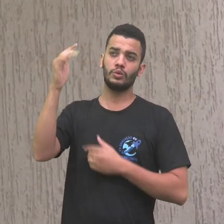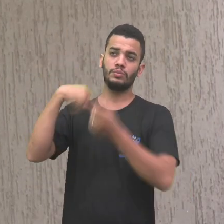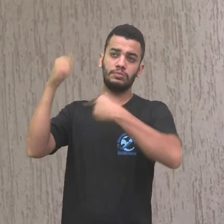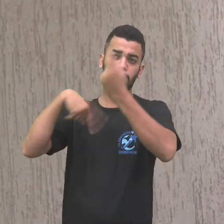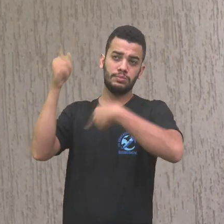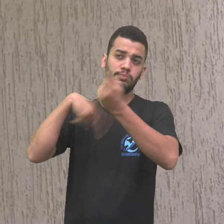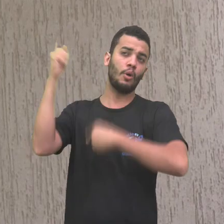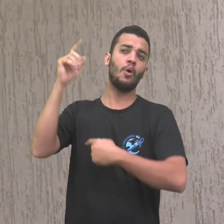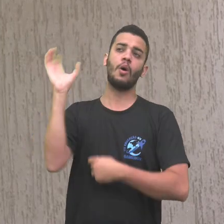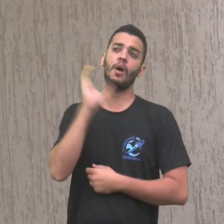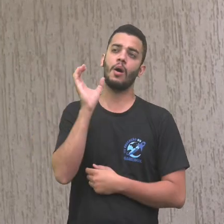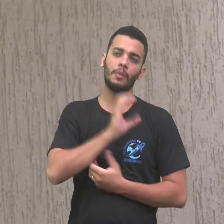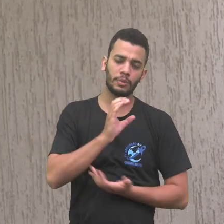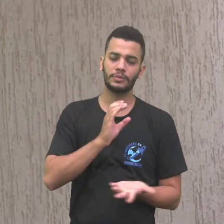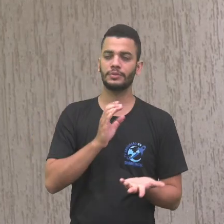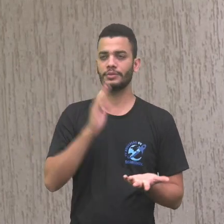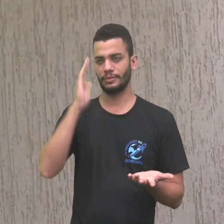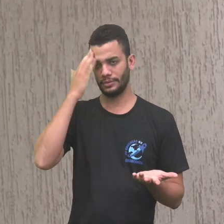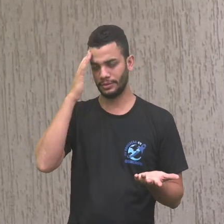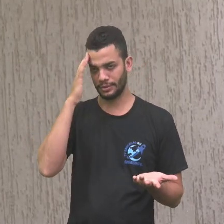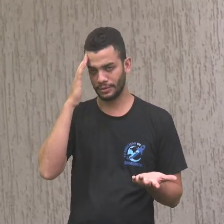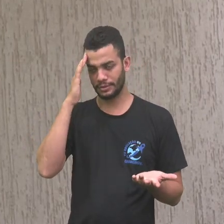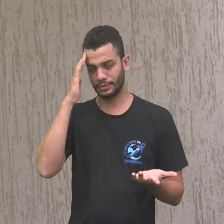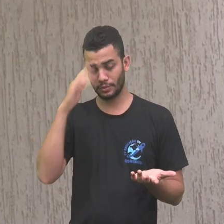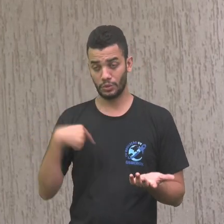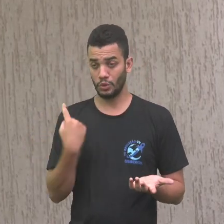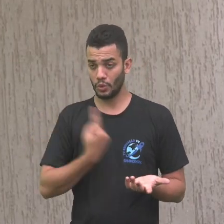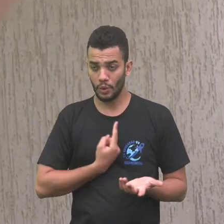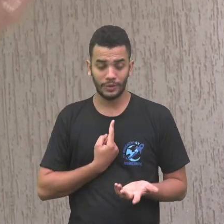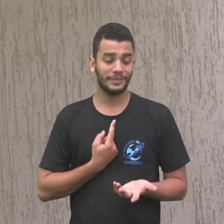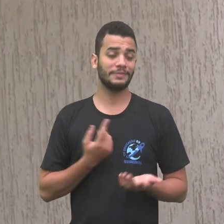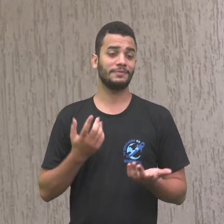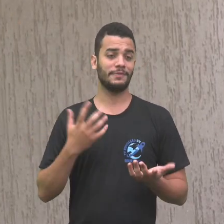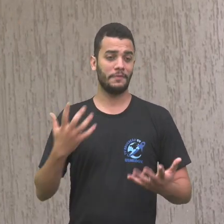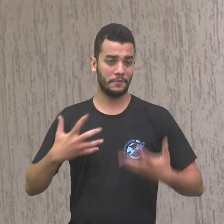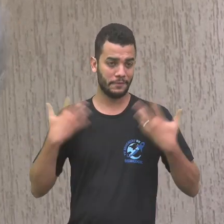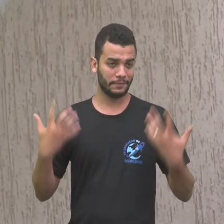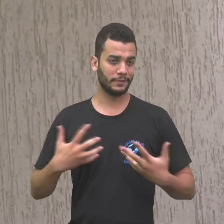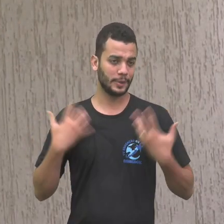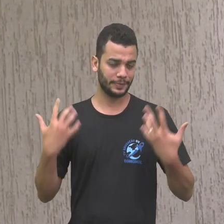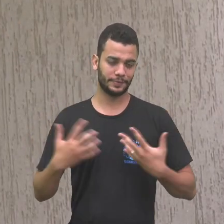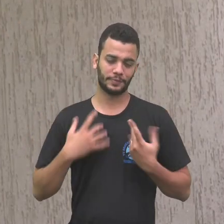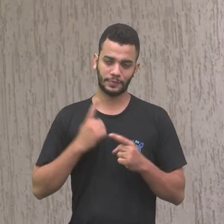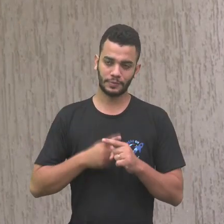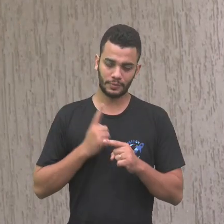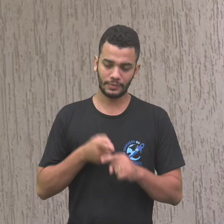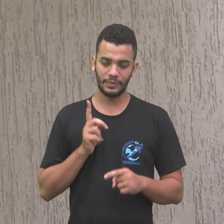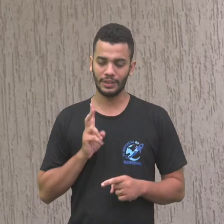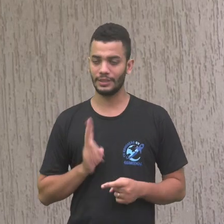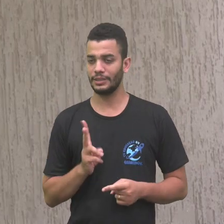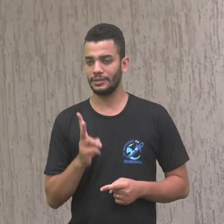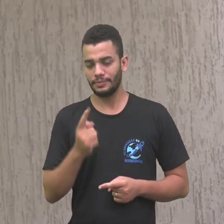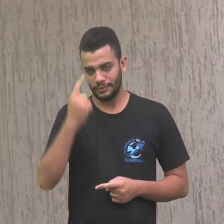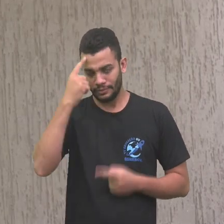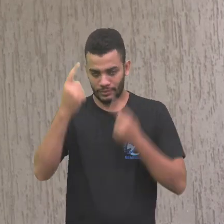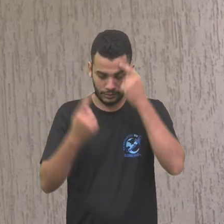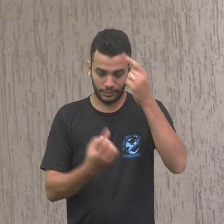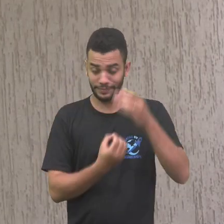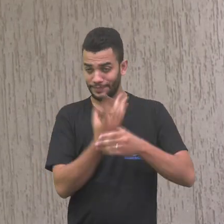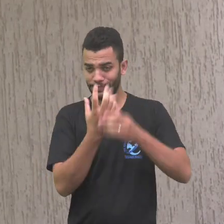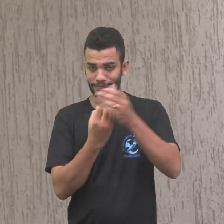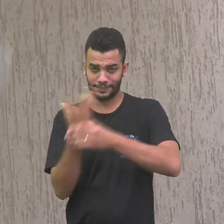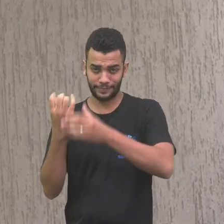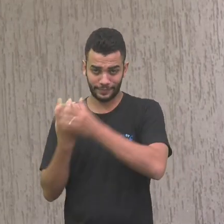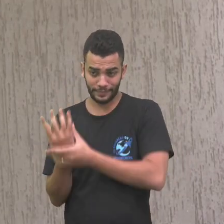muito gratificante poder sonhar, né? É o que eu faço com as minhas meninas. Cadê as minhas meninas, por favor? Olha aí